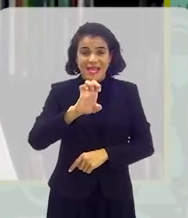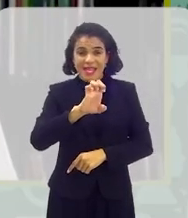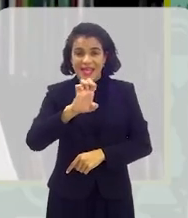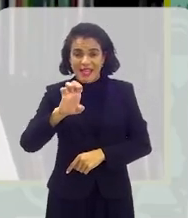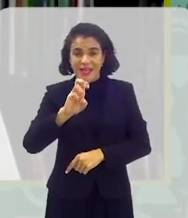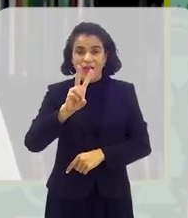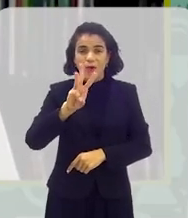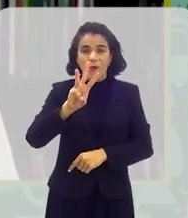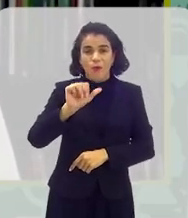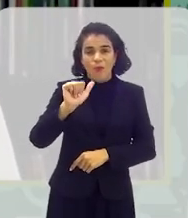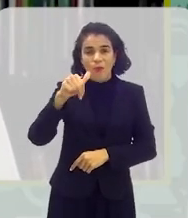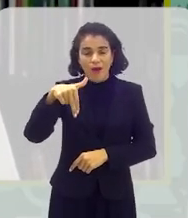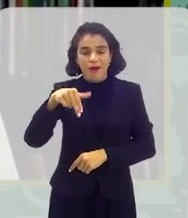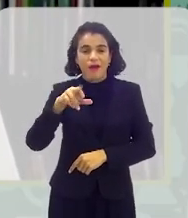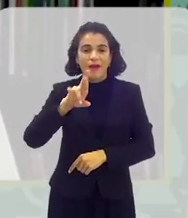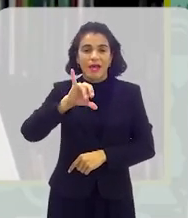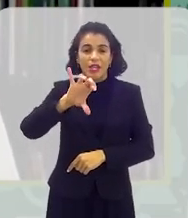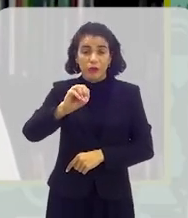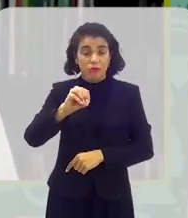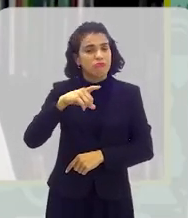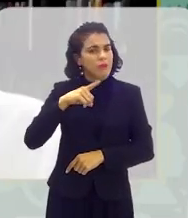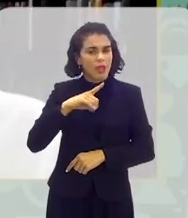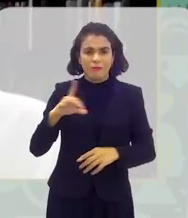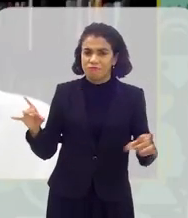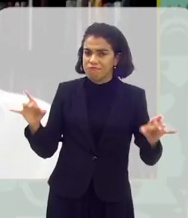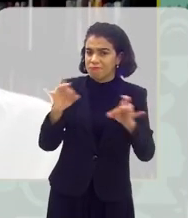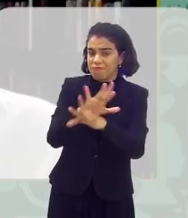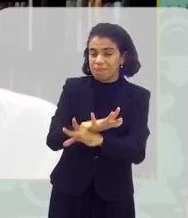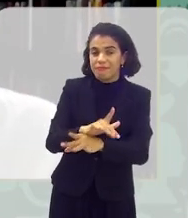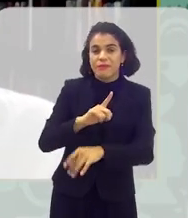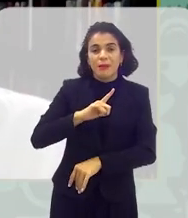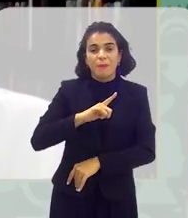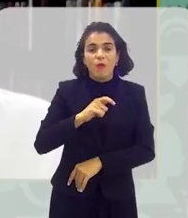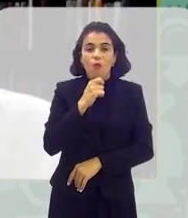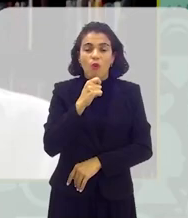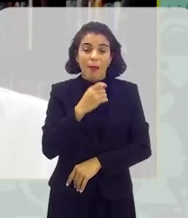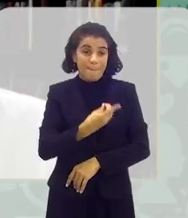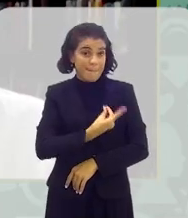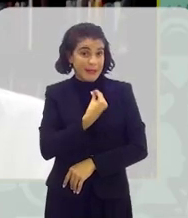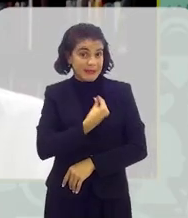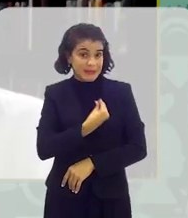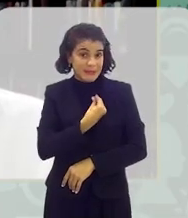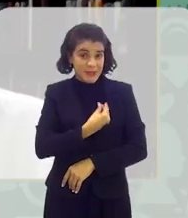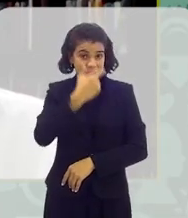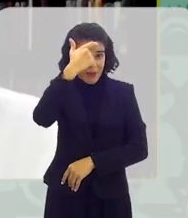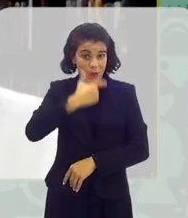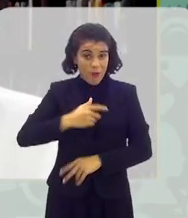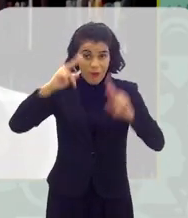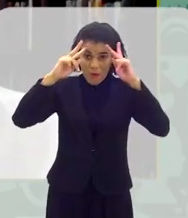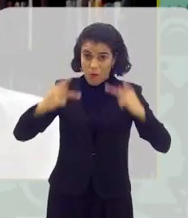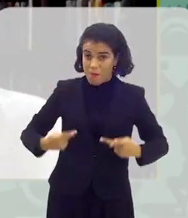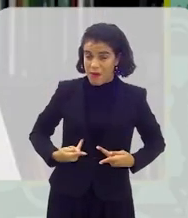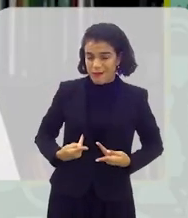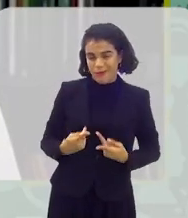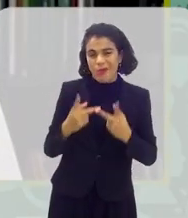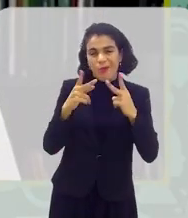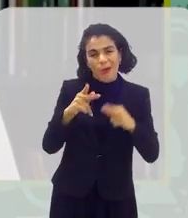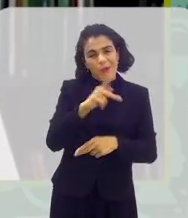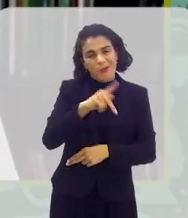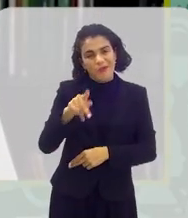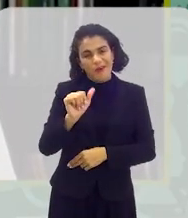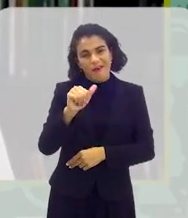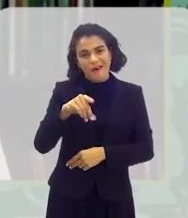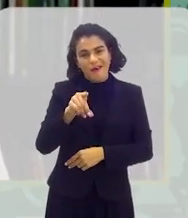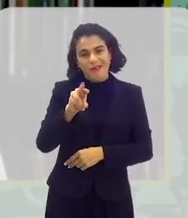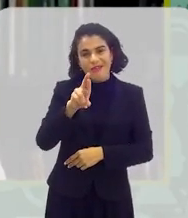Rio ela faz todo esse processo tem toda essa jornada e sem a participação às vezes subjetiva do ser humano com